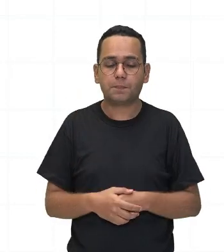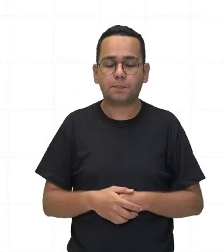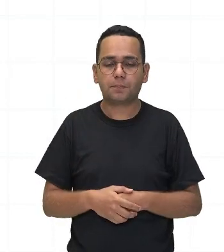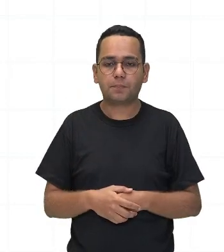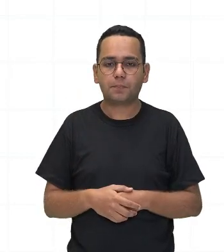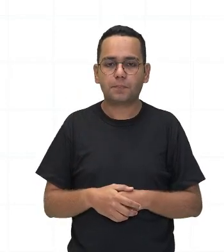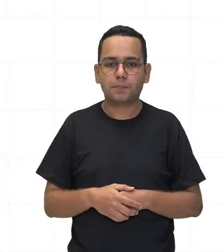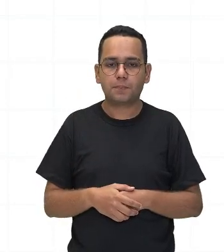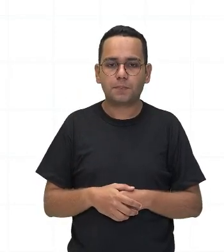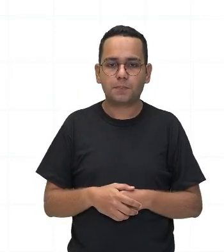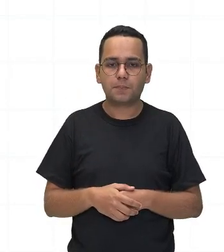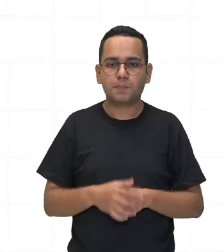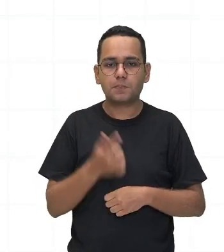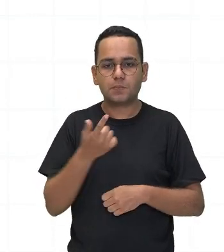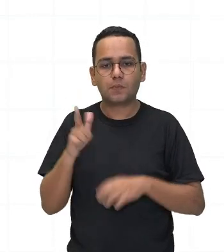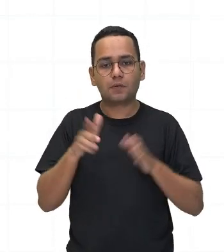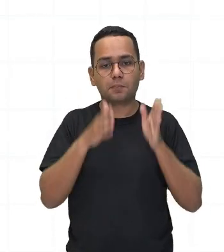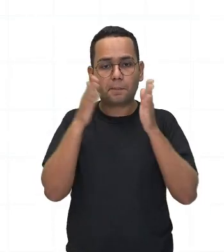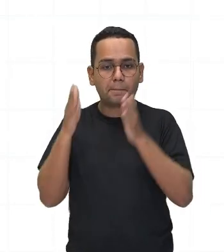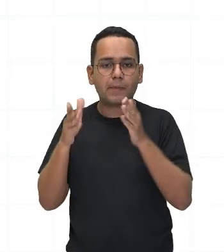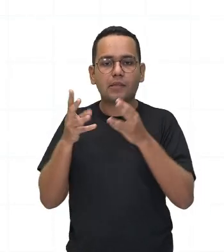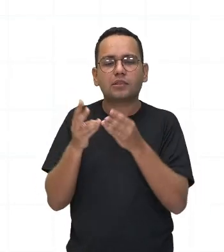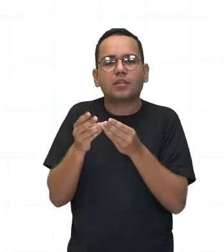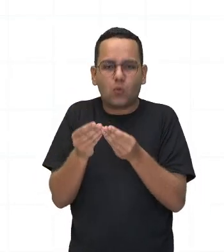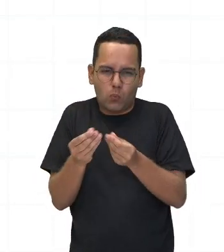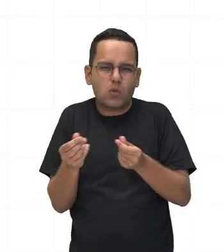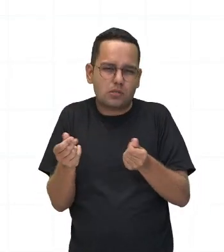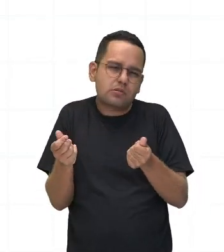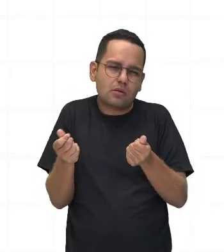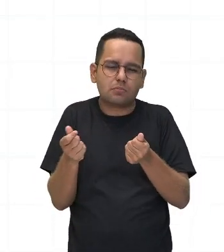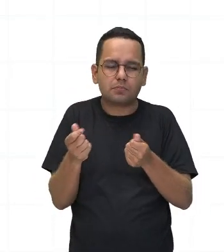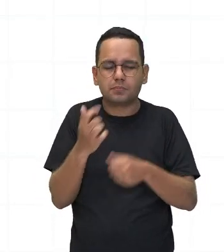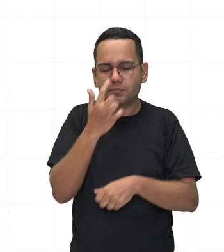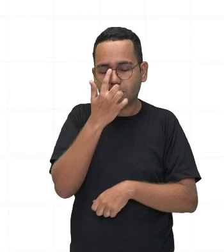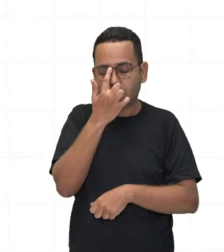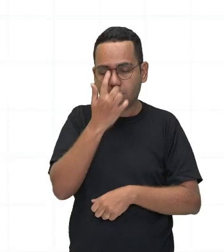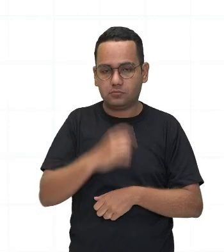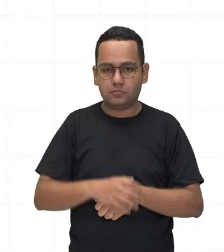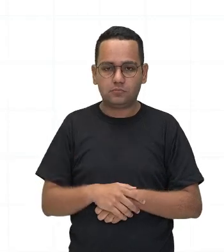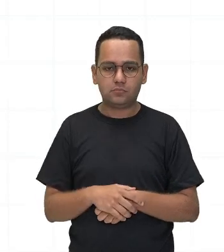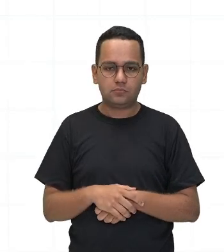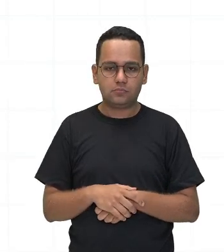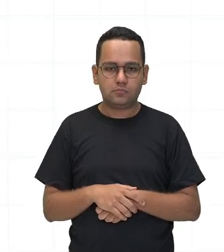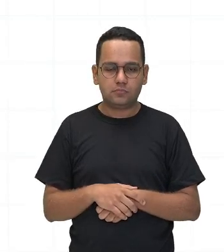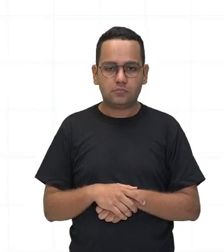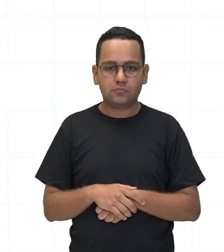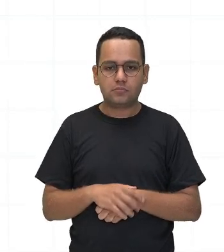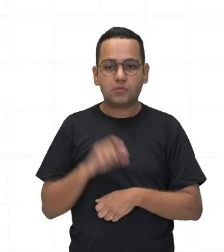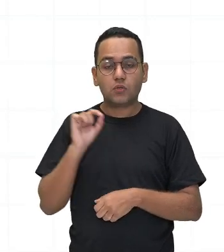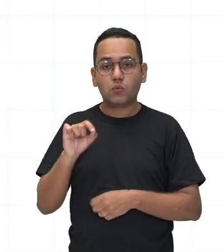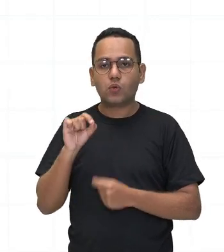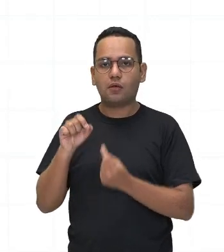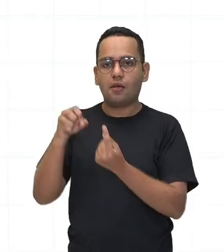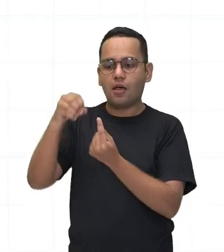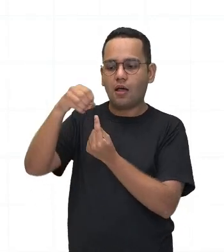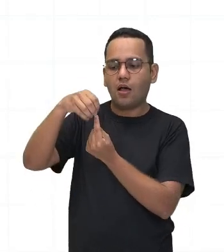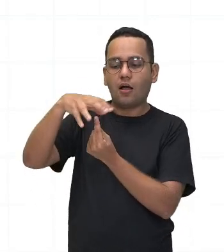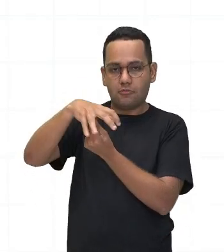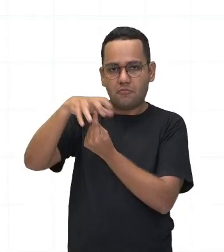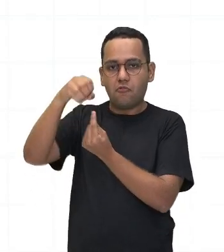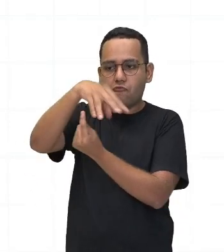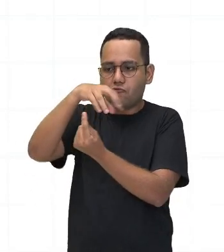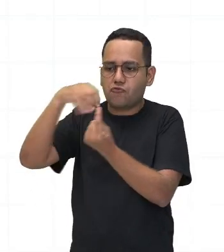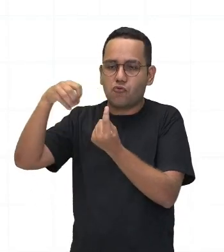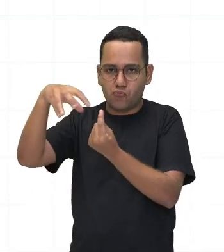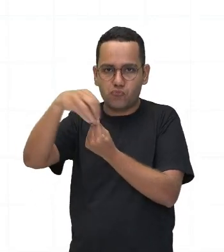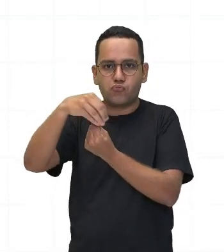Nós temos aí a decomposição, e quando nós vimos esses fungos em madeira, nós sabemos que